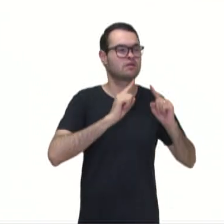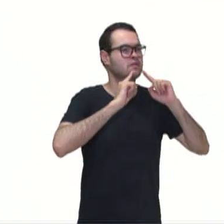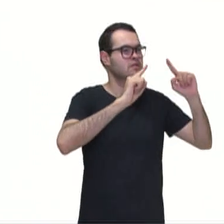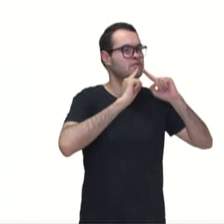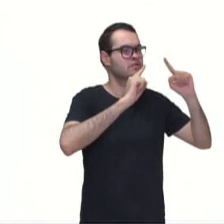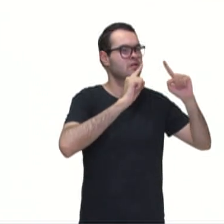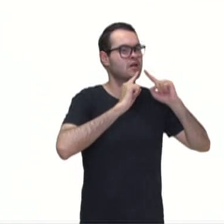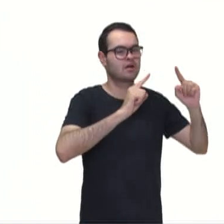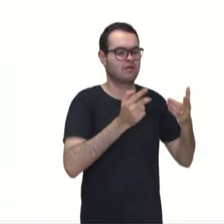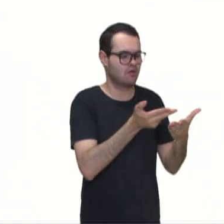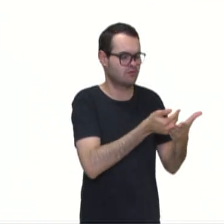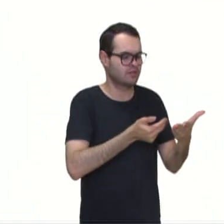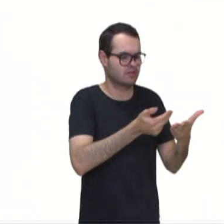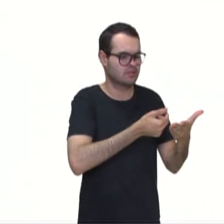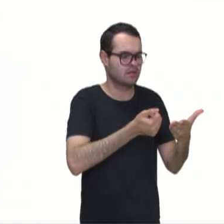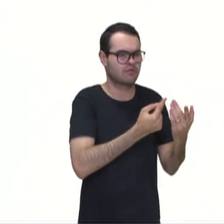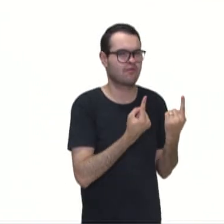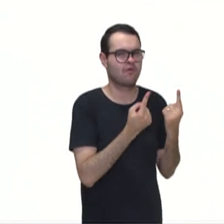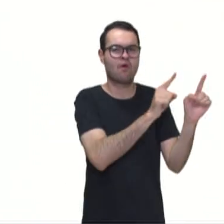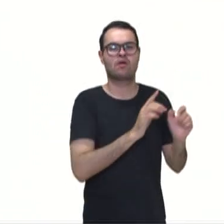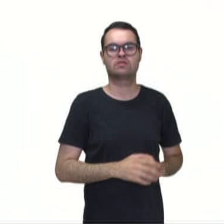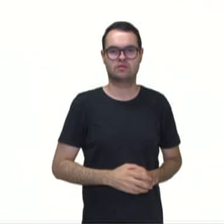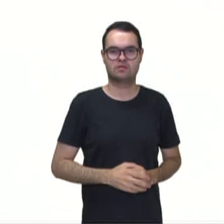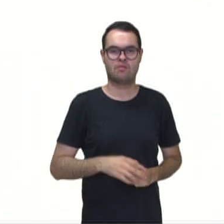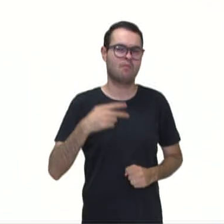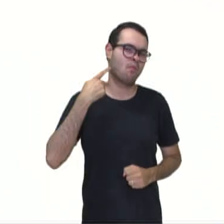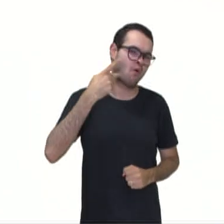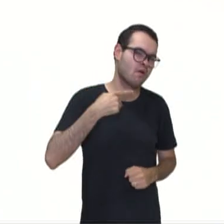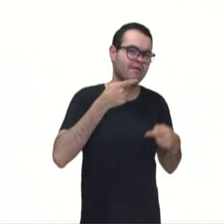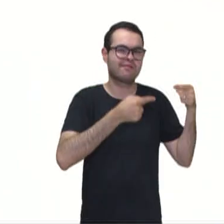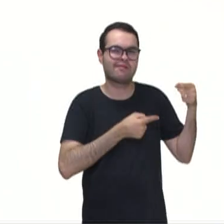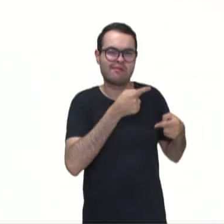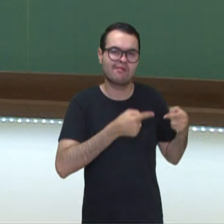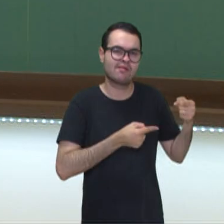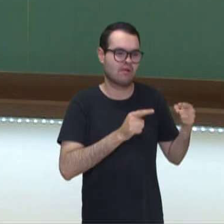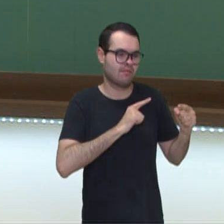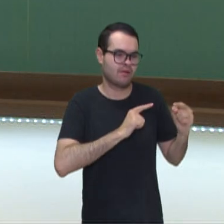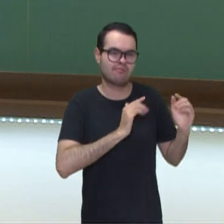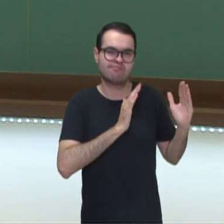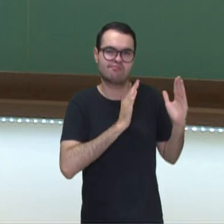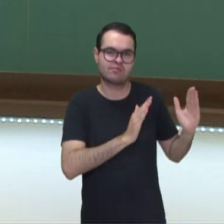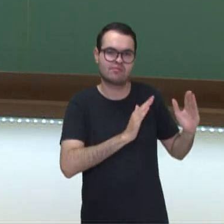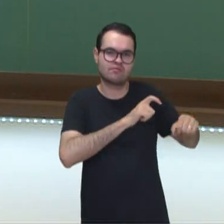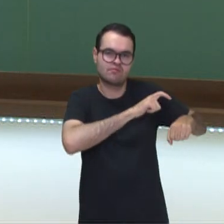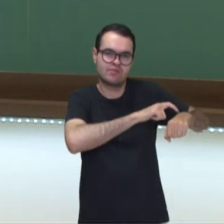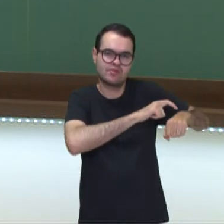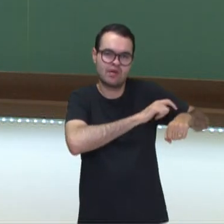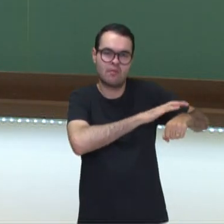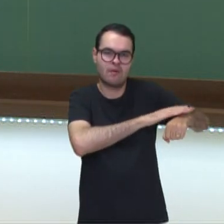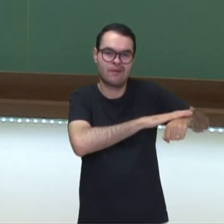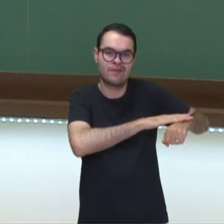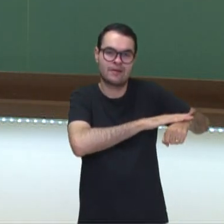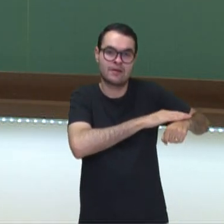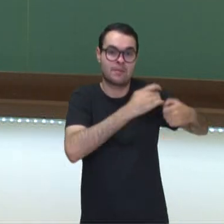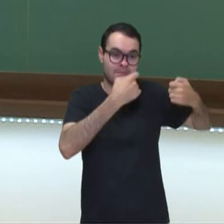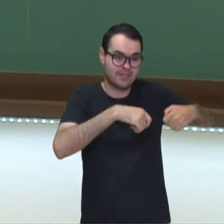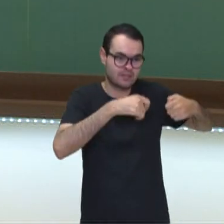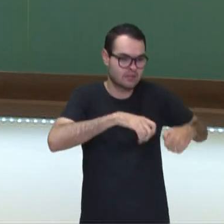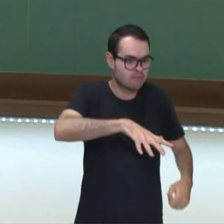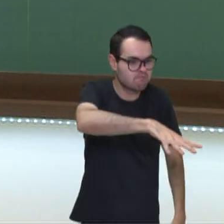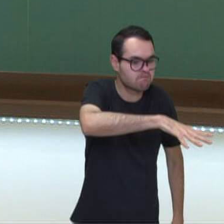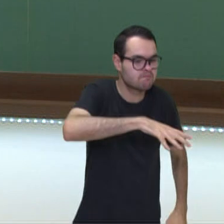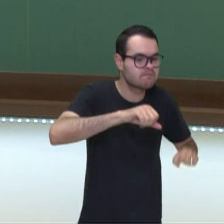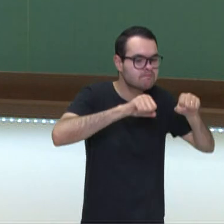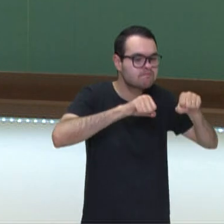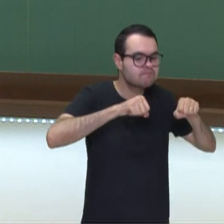políticas, é uma arte engajada, por assim dizer, marcada temporalmente, exige um conhecimento do contexto